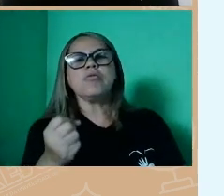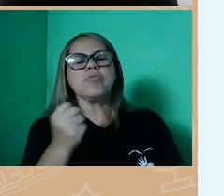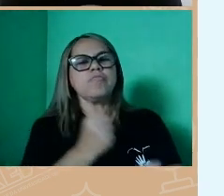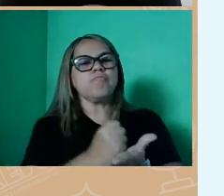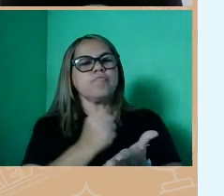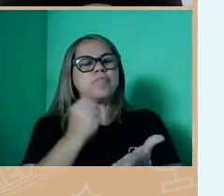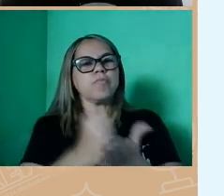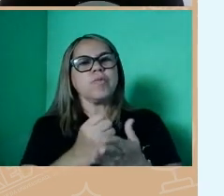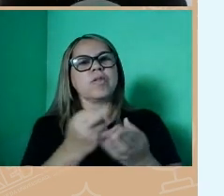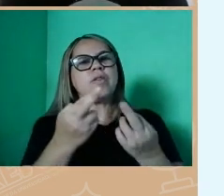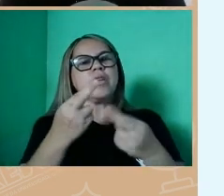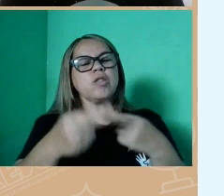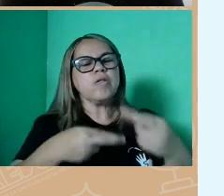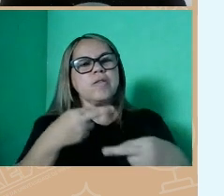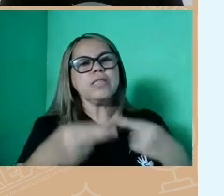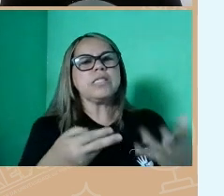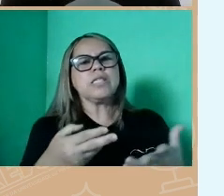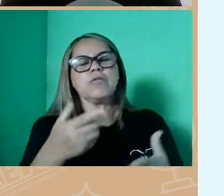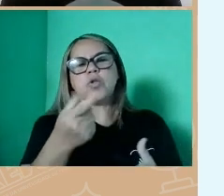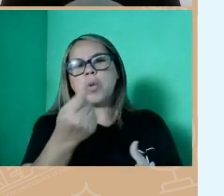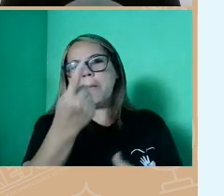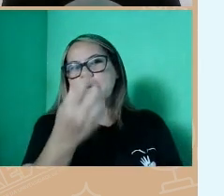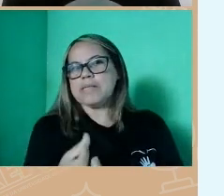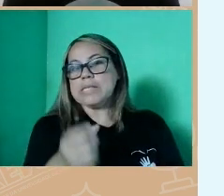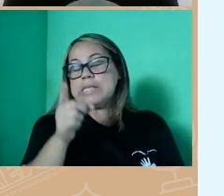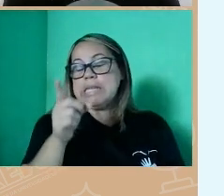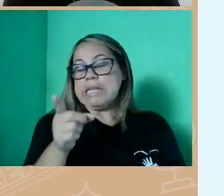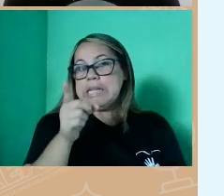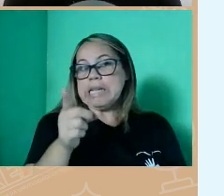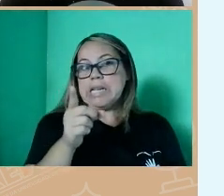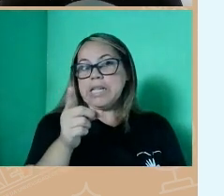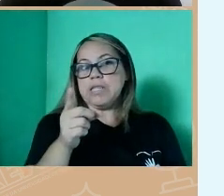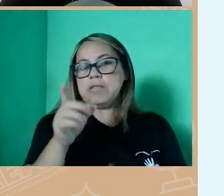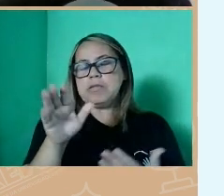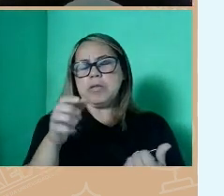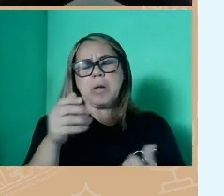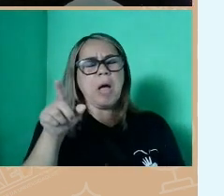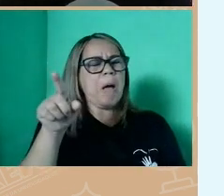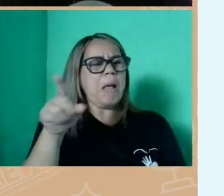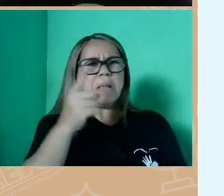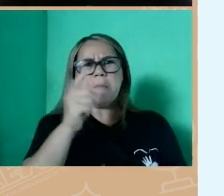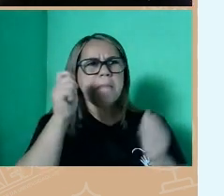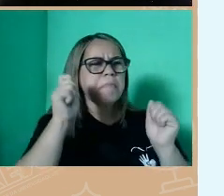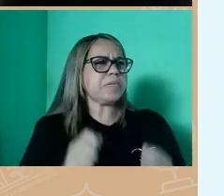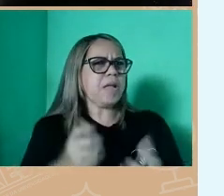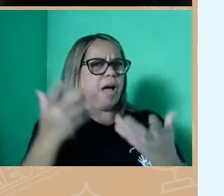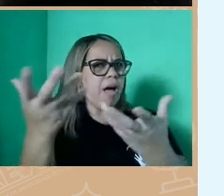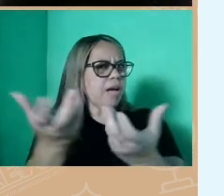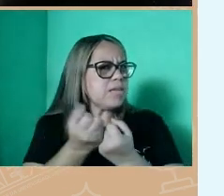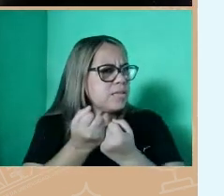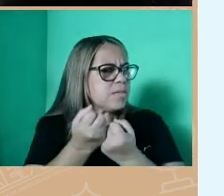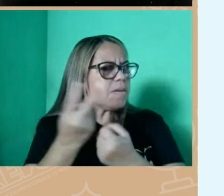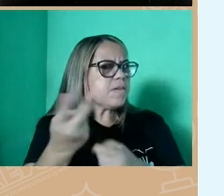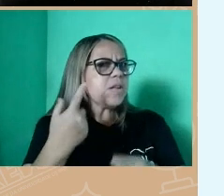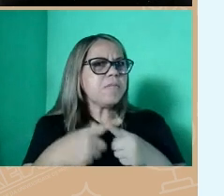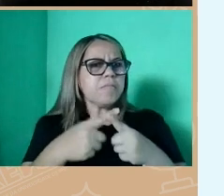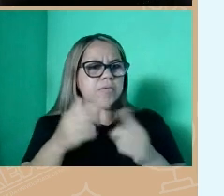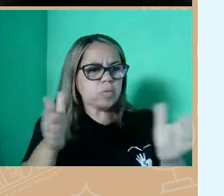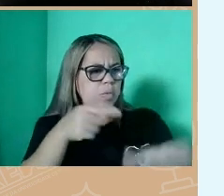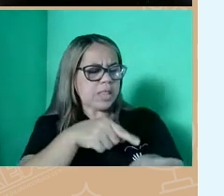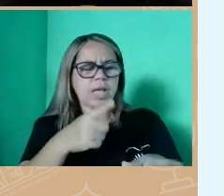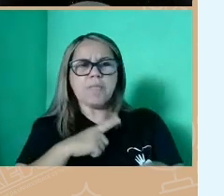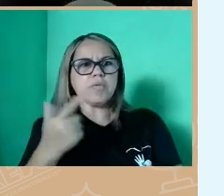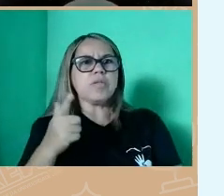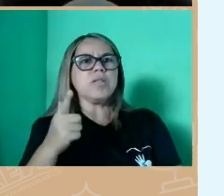em 2016. Segundo o Barça, o brasileiro não poderia receber o valor, pois não cumpriu o tempo de contrato pré